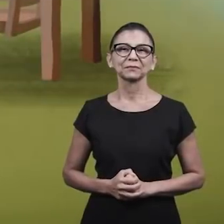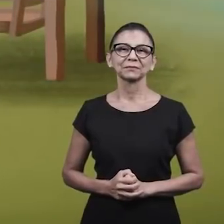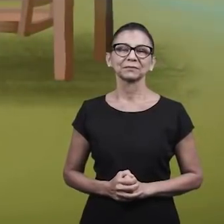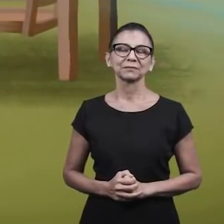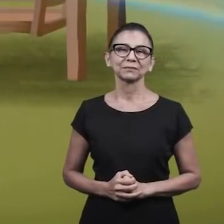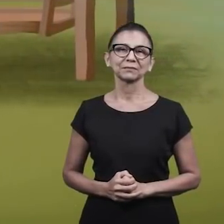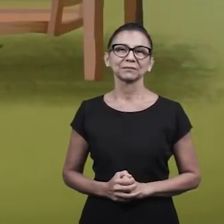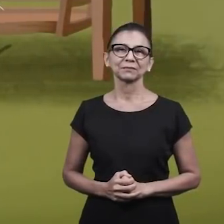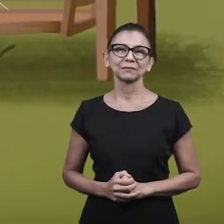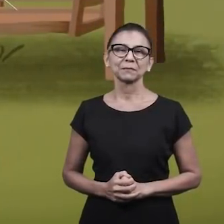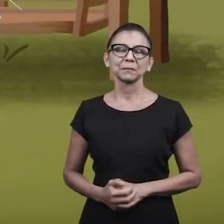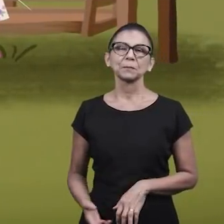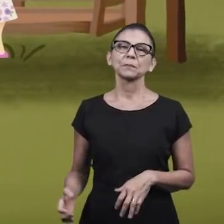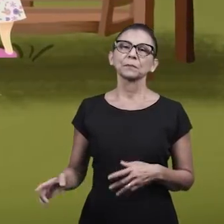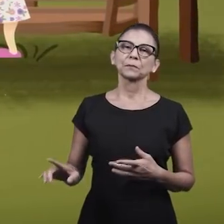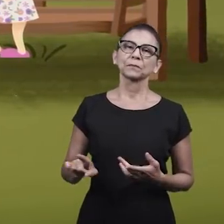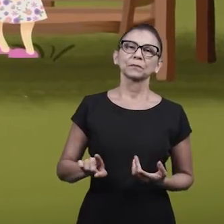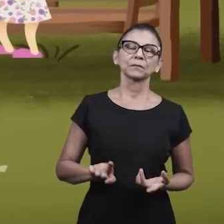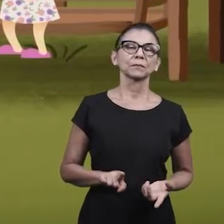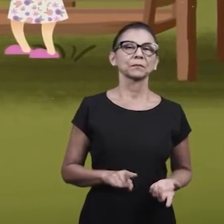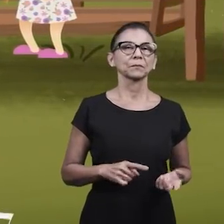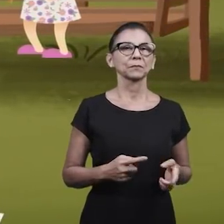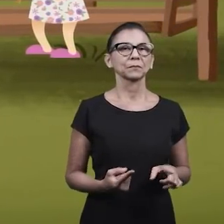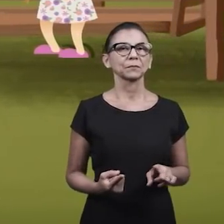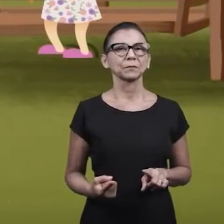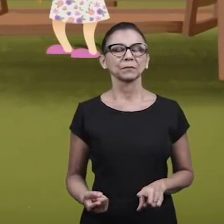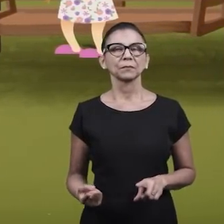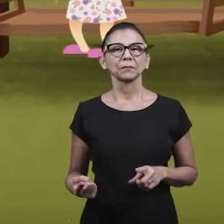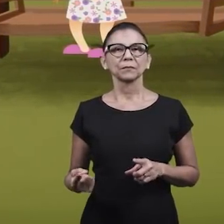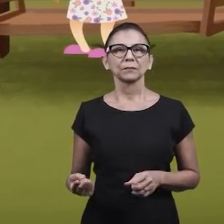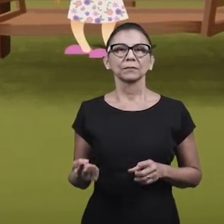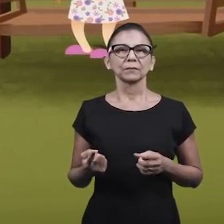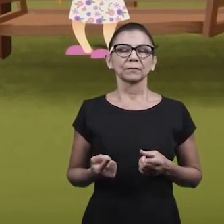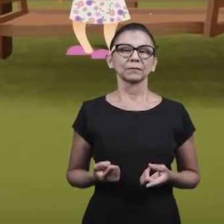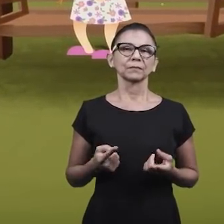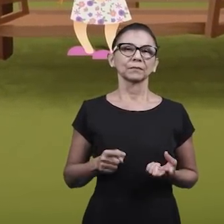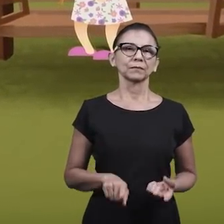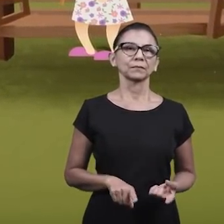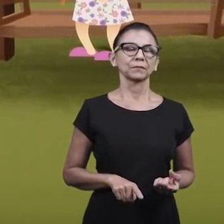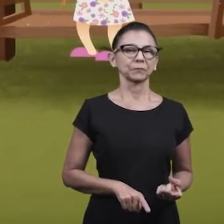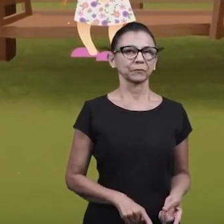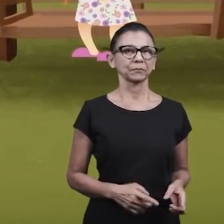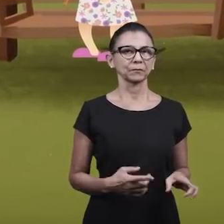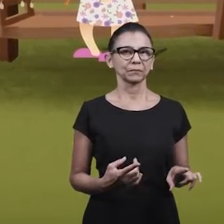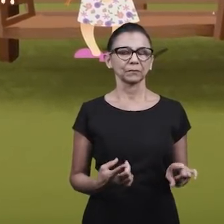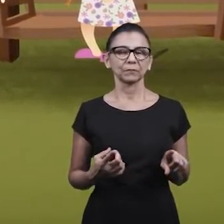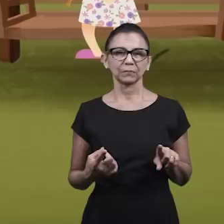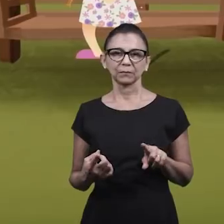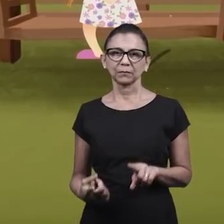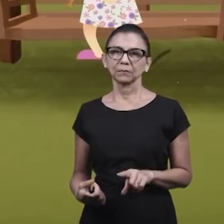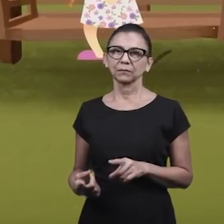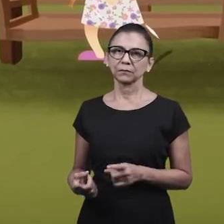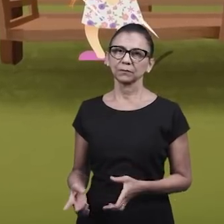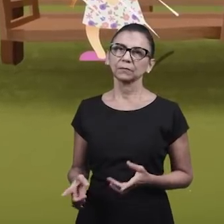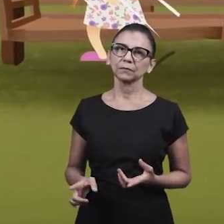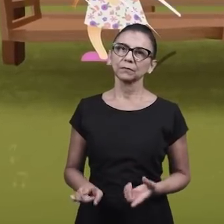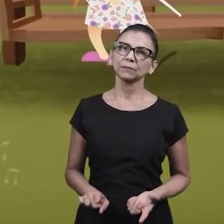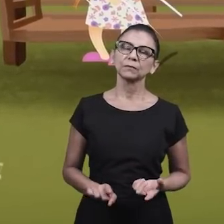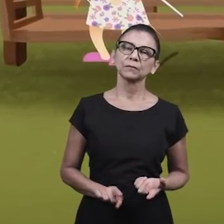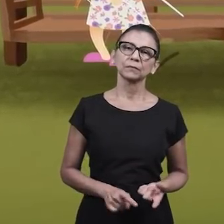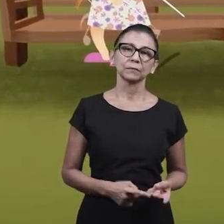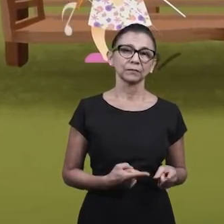por isso estamos alegres. Glória a Jesus! estamos chegando ao final e queremos